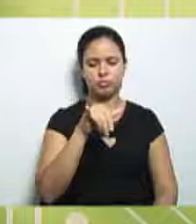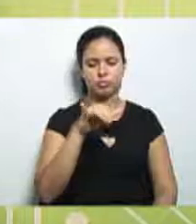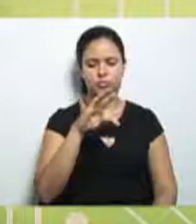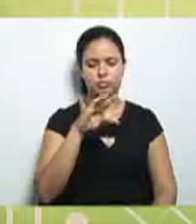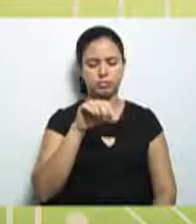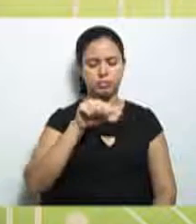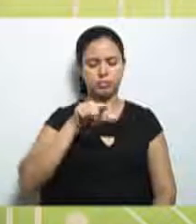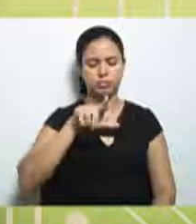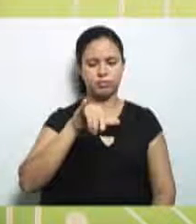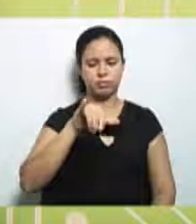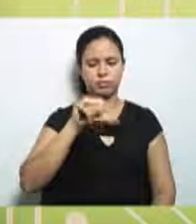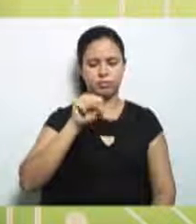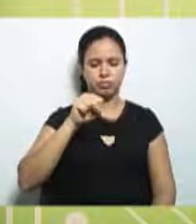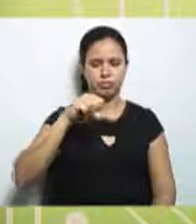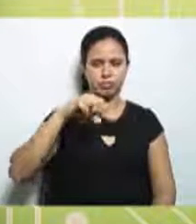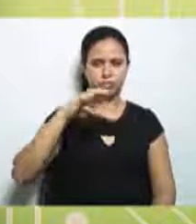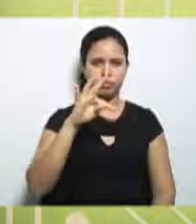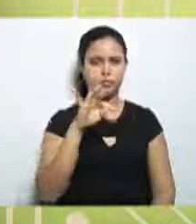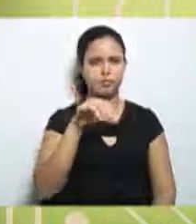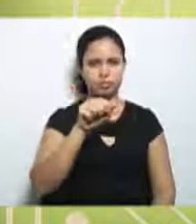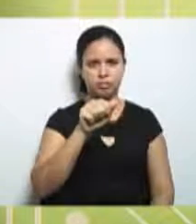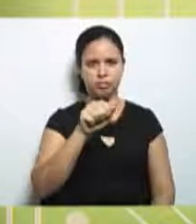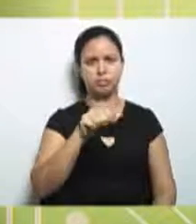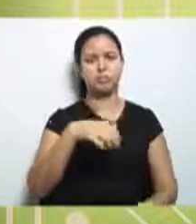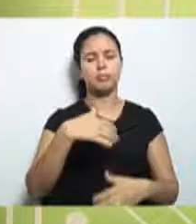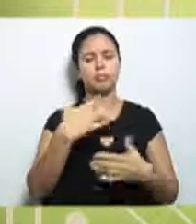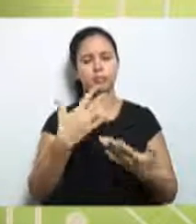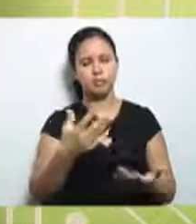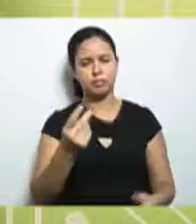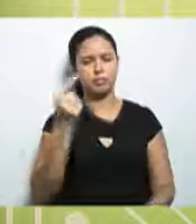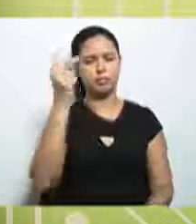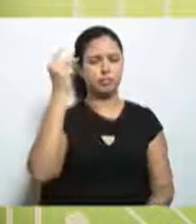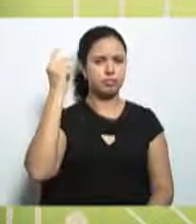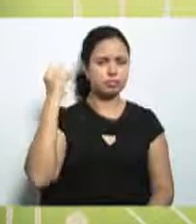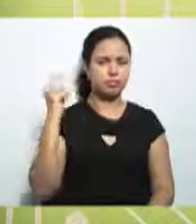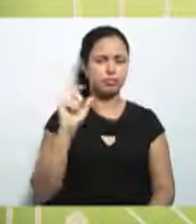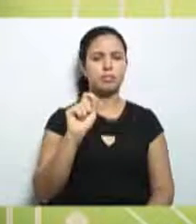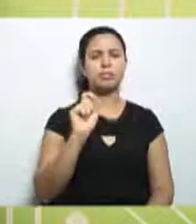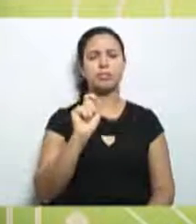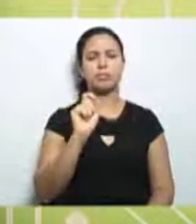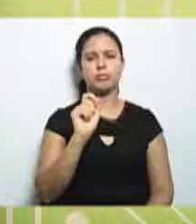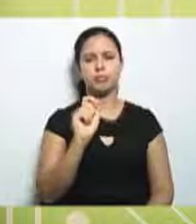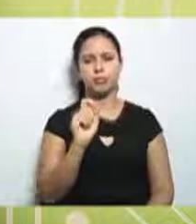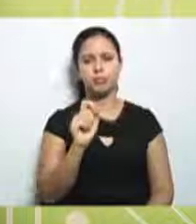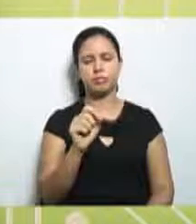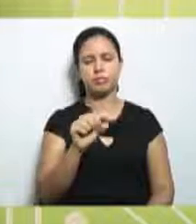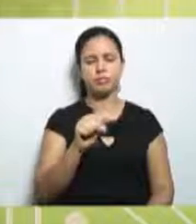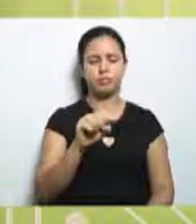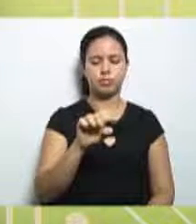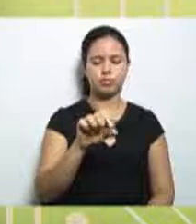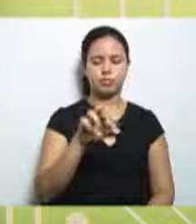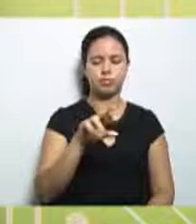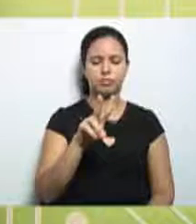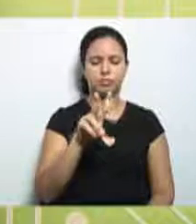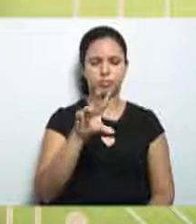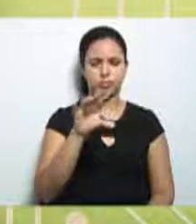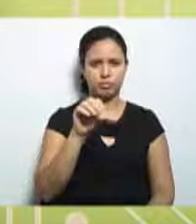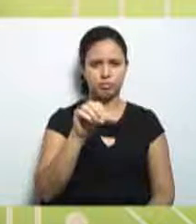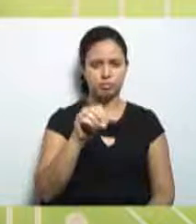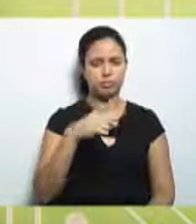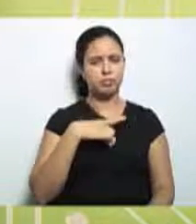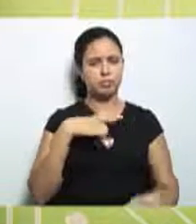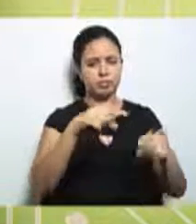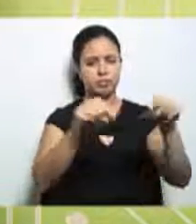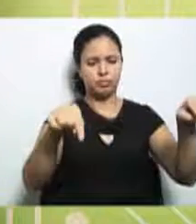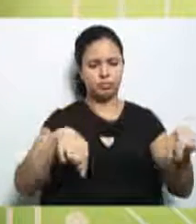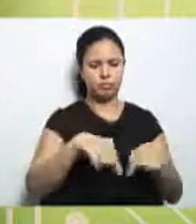servo, ele tinha suas ferramentas de trabalho, ele tinha uma terra disponível para ele produzir e ele produzia